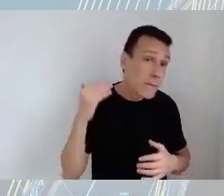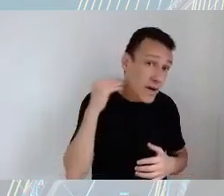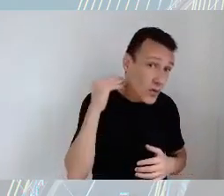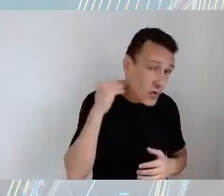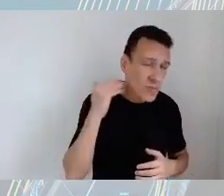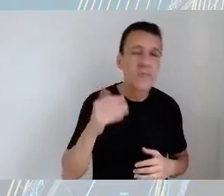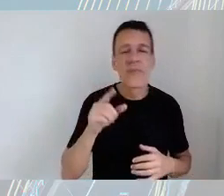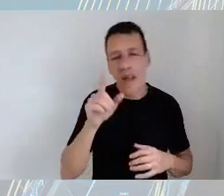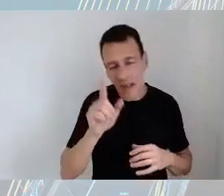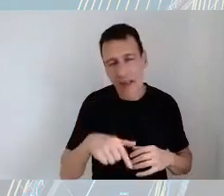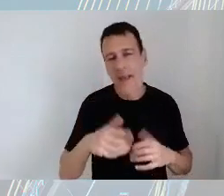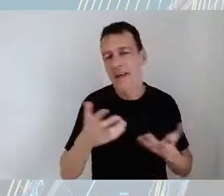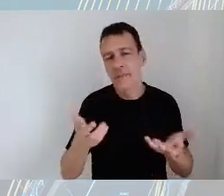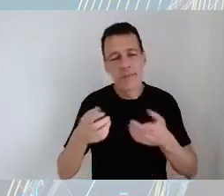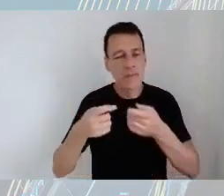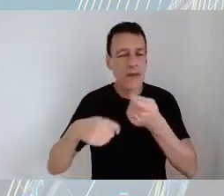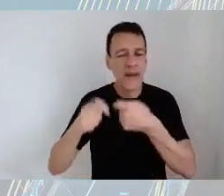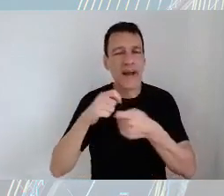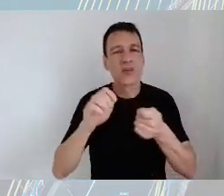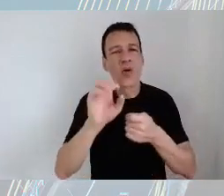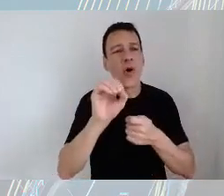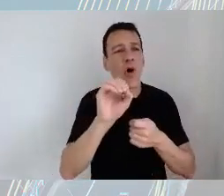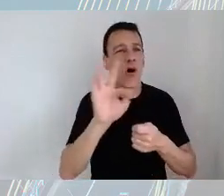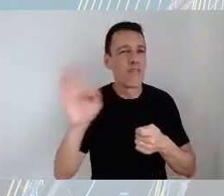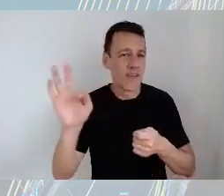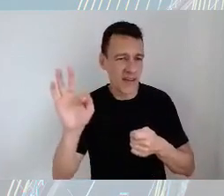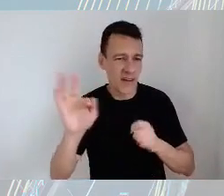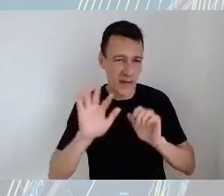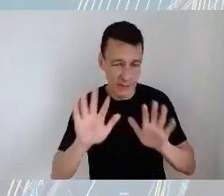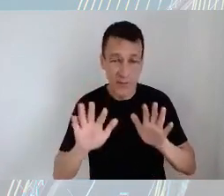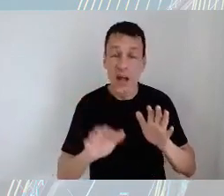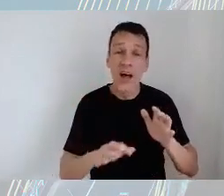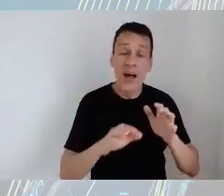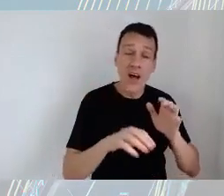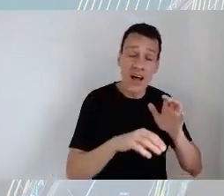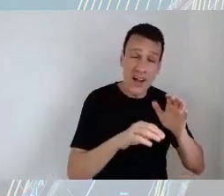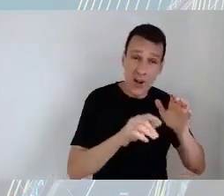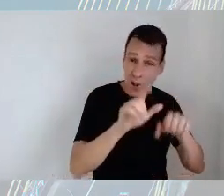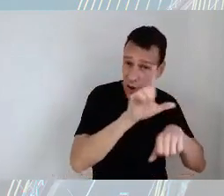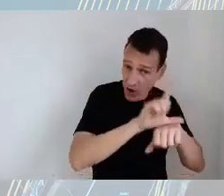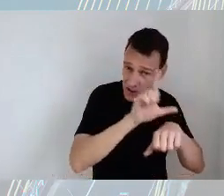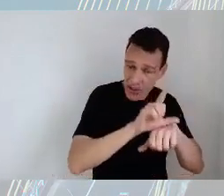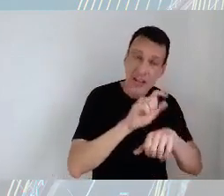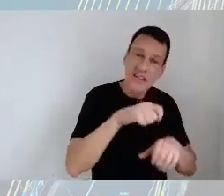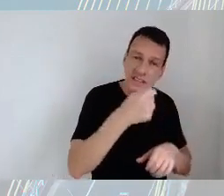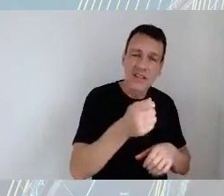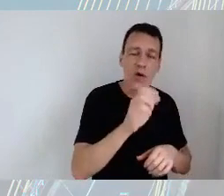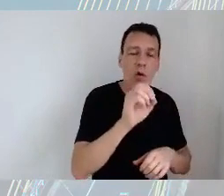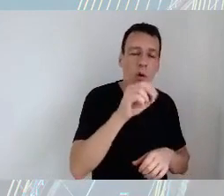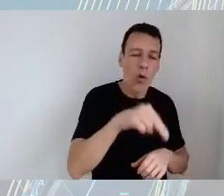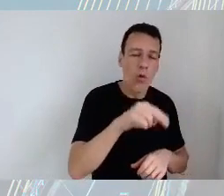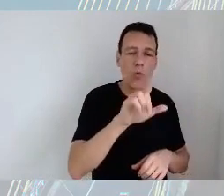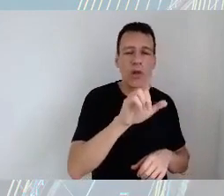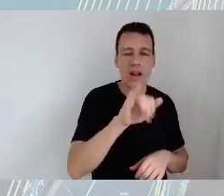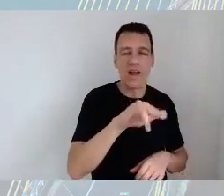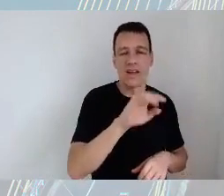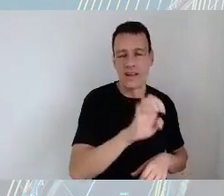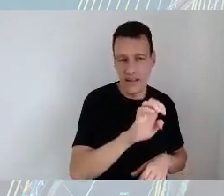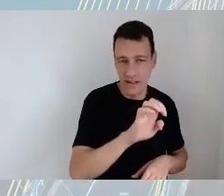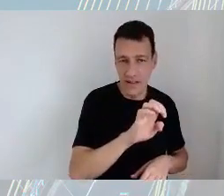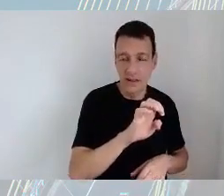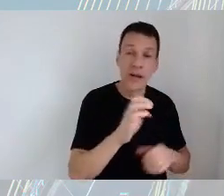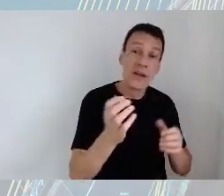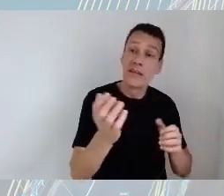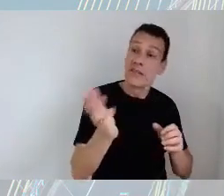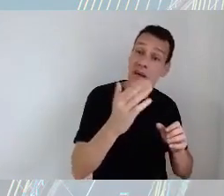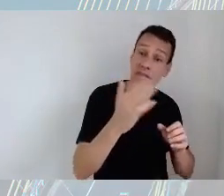Os e-commerces, por exemplo, têm uma característica de ser um mercado online. Então, você traz o teu usuário para a tua plataforma, esse usuário, ele efetivamente